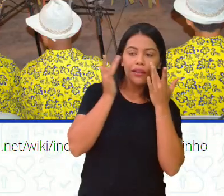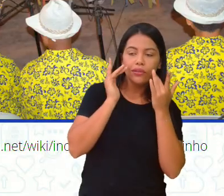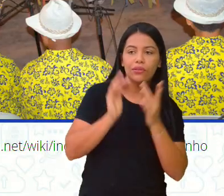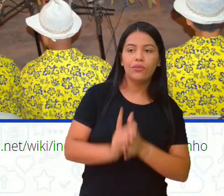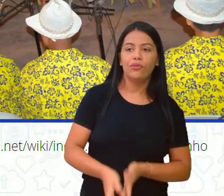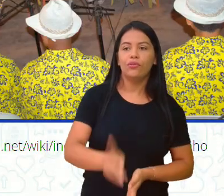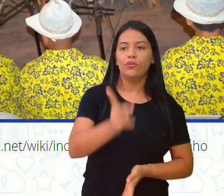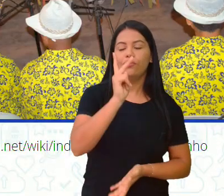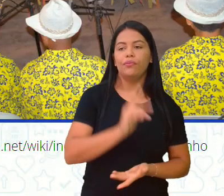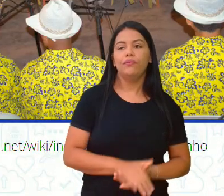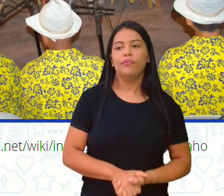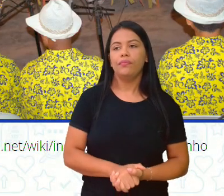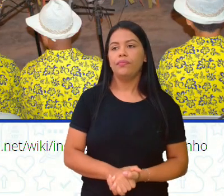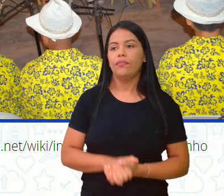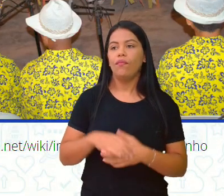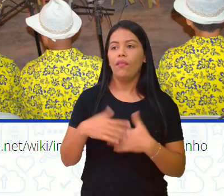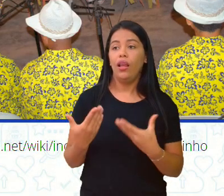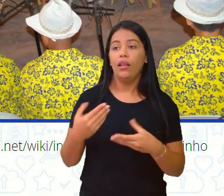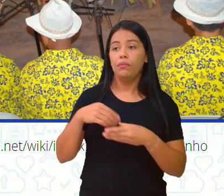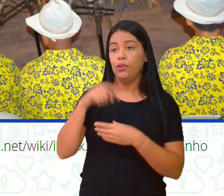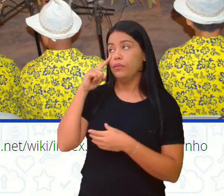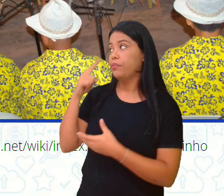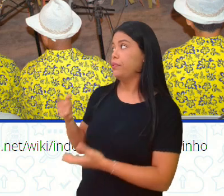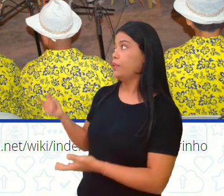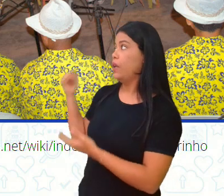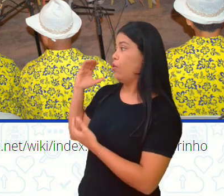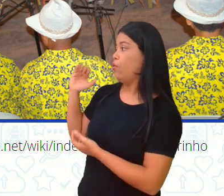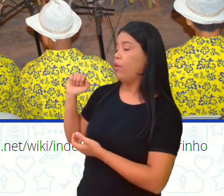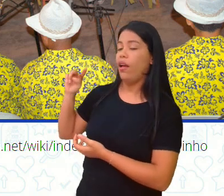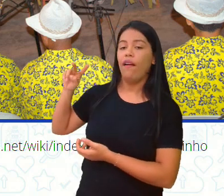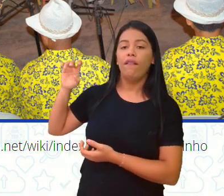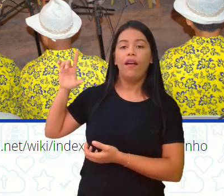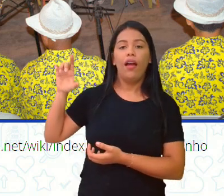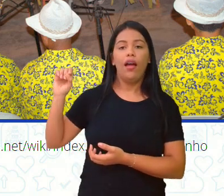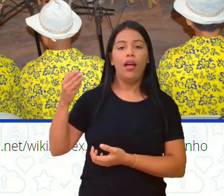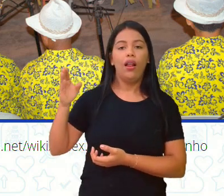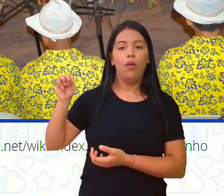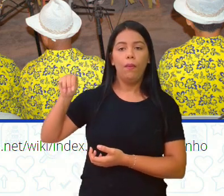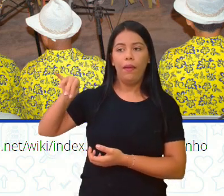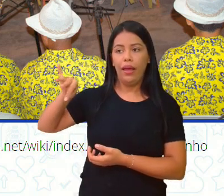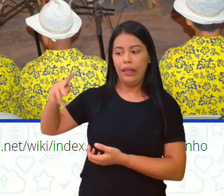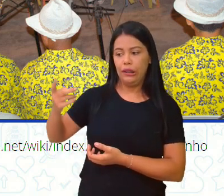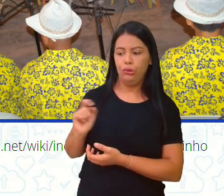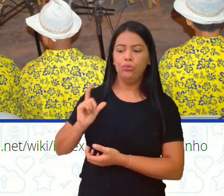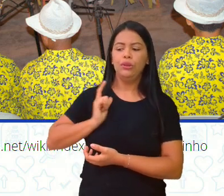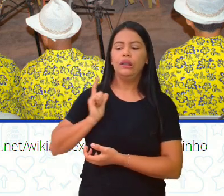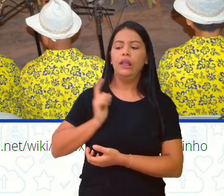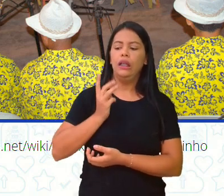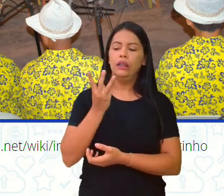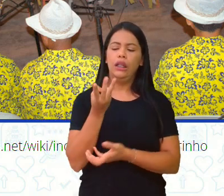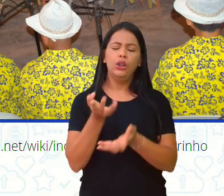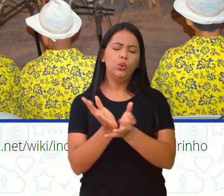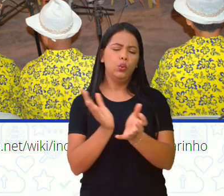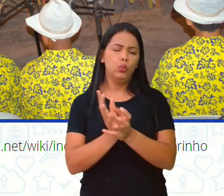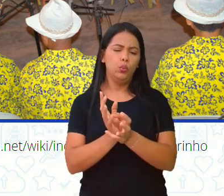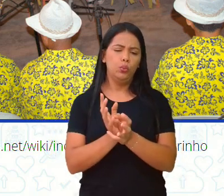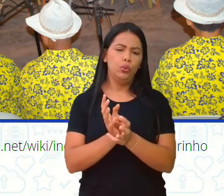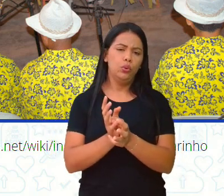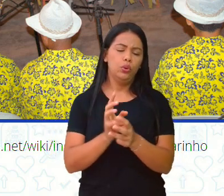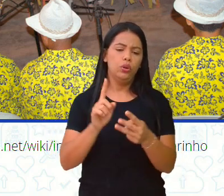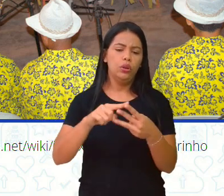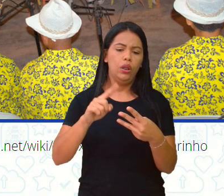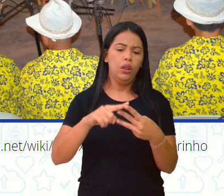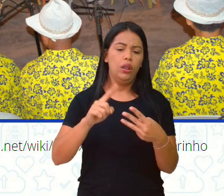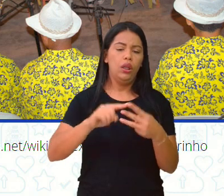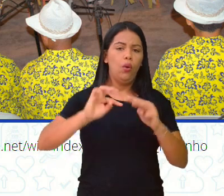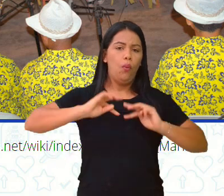Continuando. No Cavalo Marinho, por exemplo, há 3 grupos de personagens. As figuras humanas,